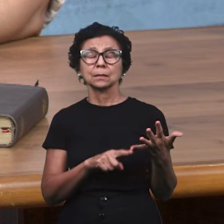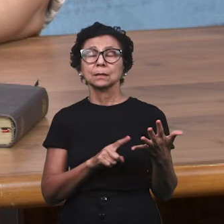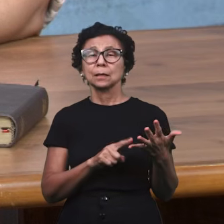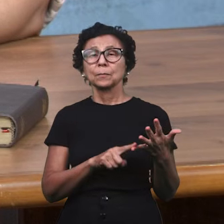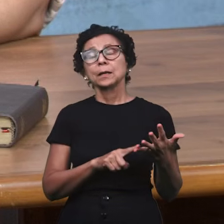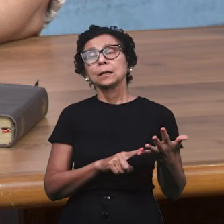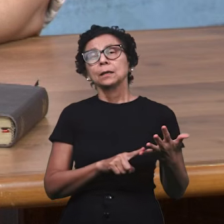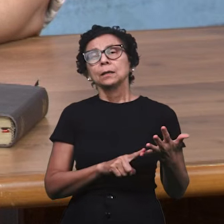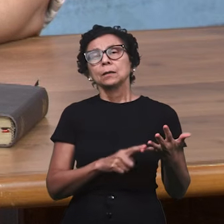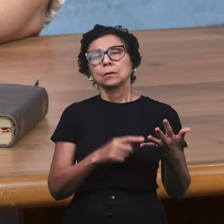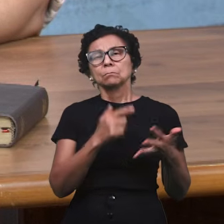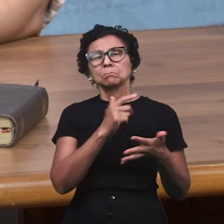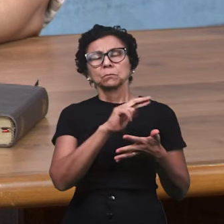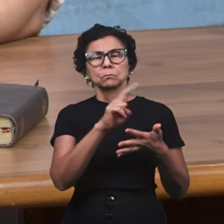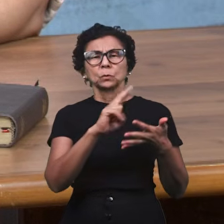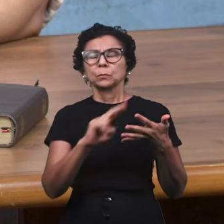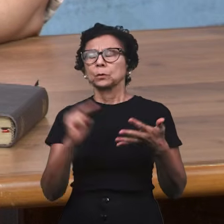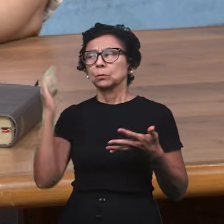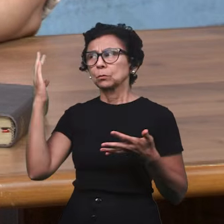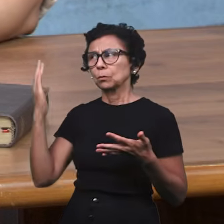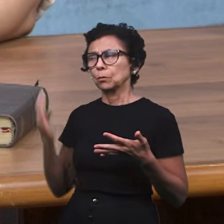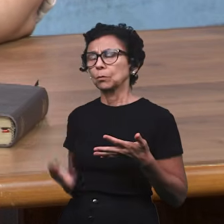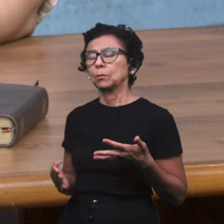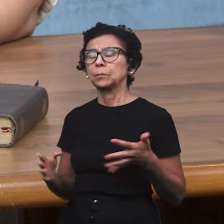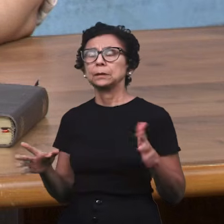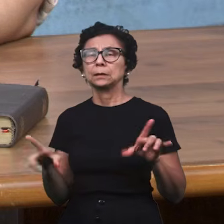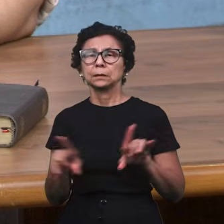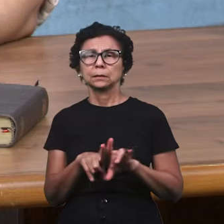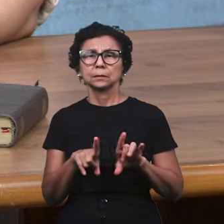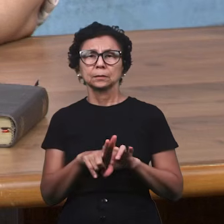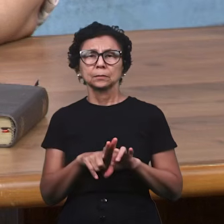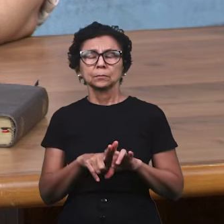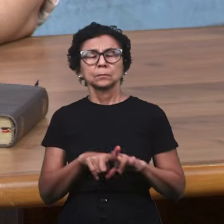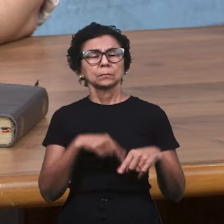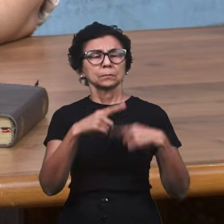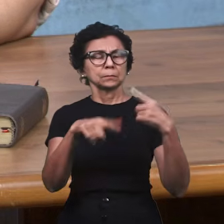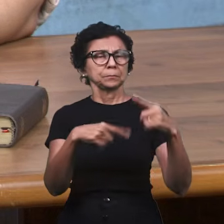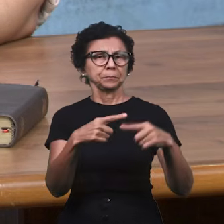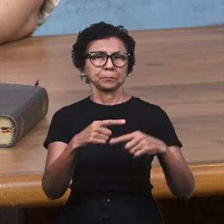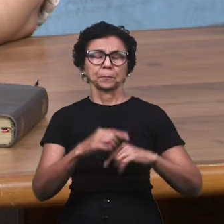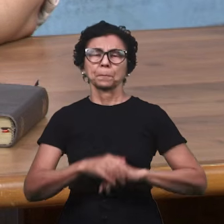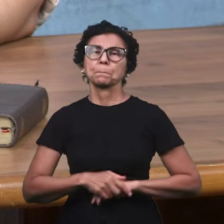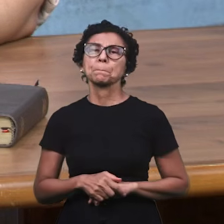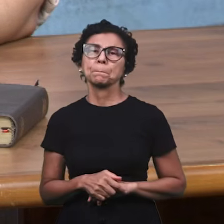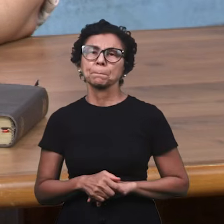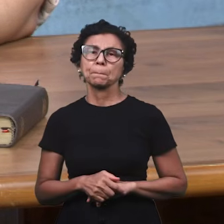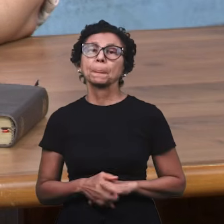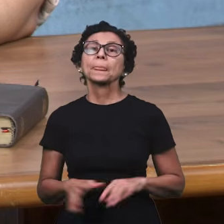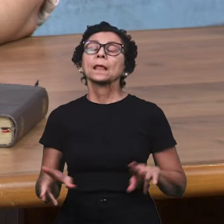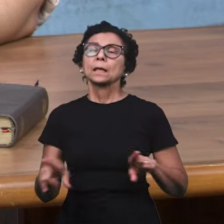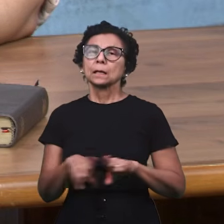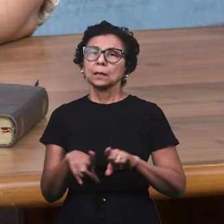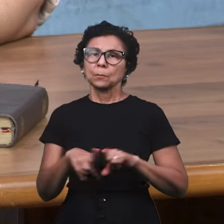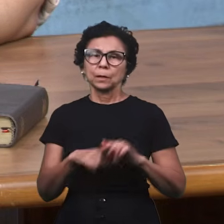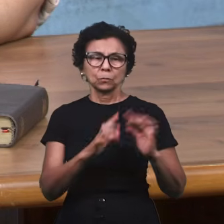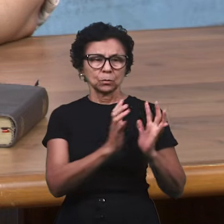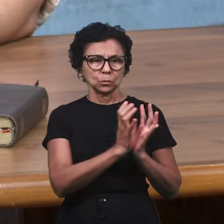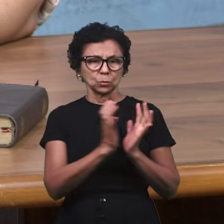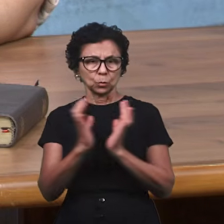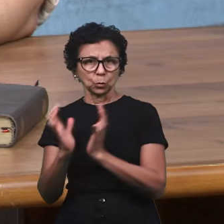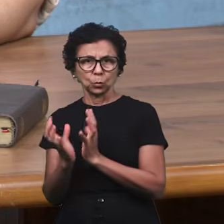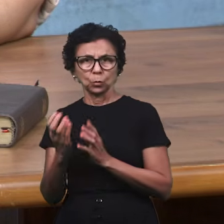a Etã, filho de Cuzuaías. E com eles e seus irmãos